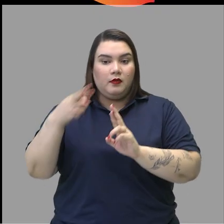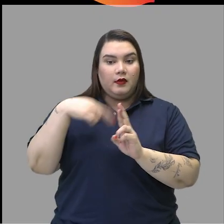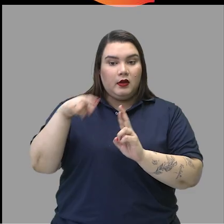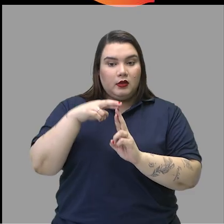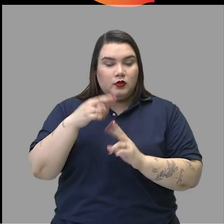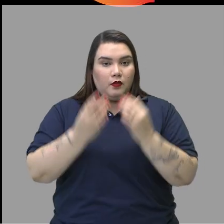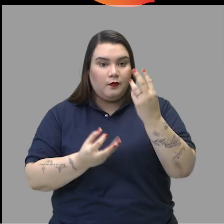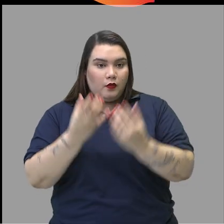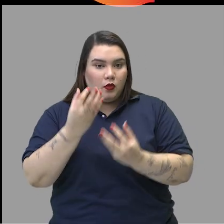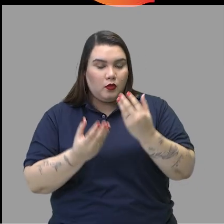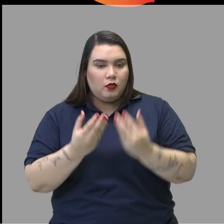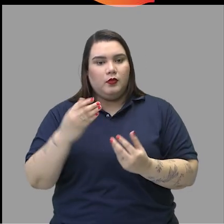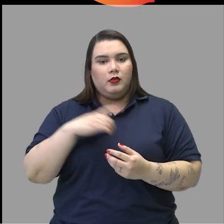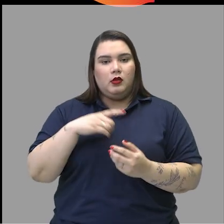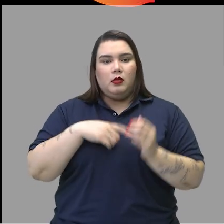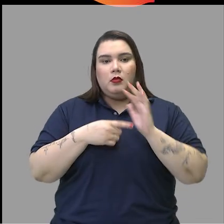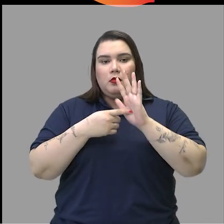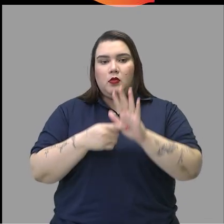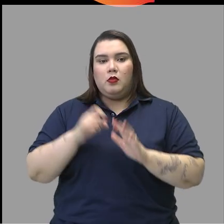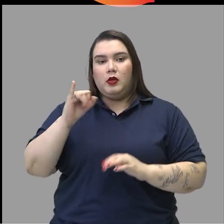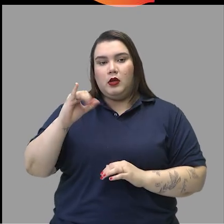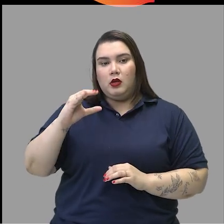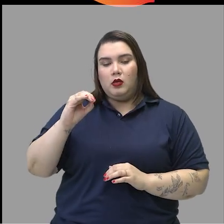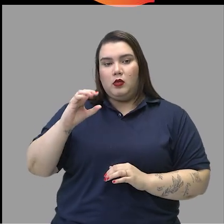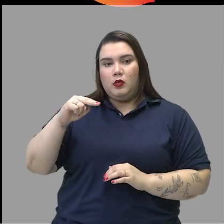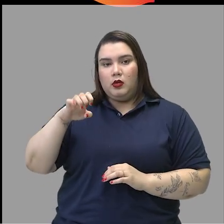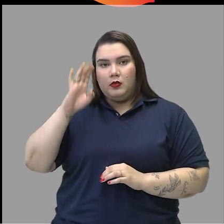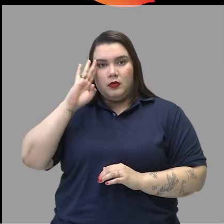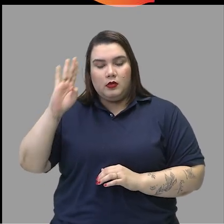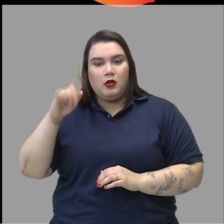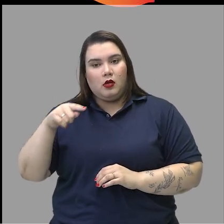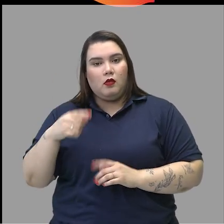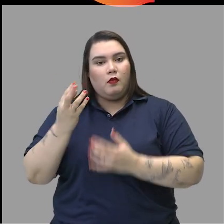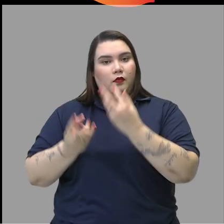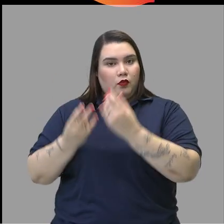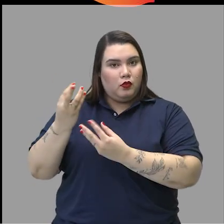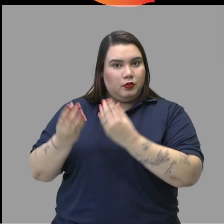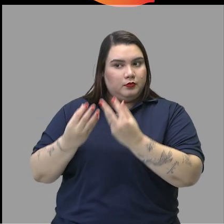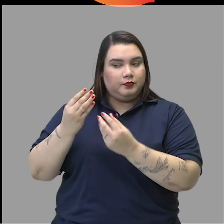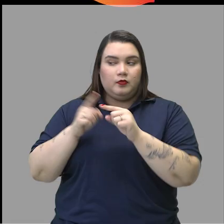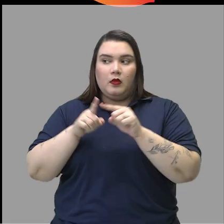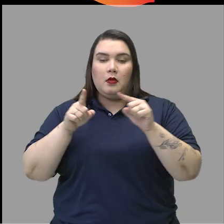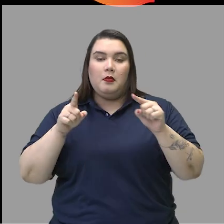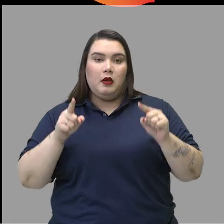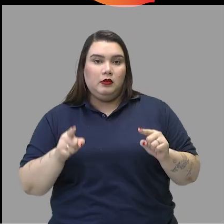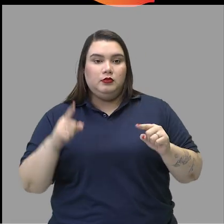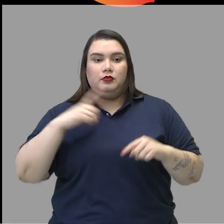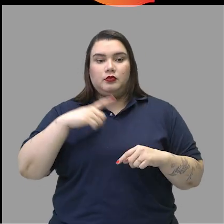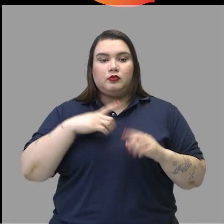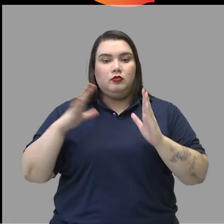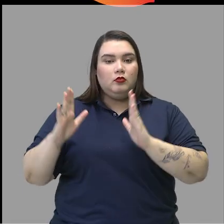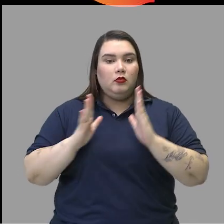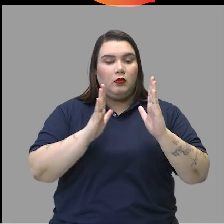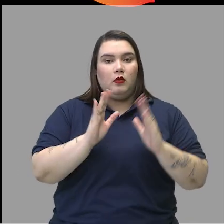fogo, nós vamos perceber que ele tem um ícone principal, que é o próprio objeto do fogo. Mas nós temos